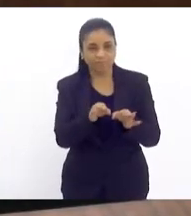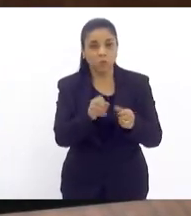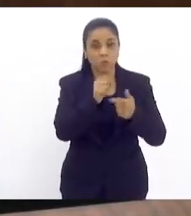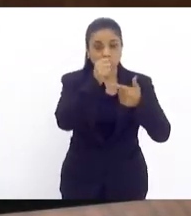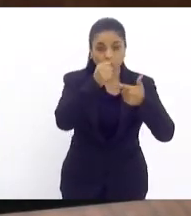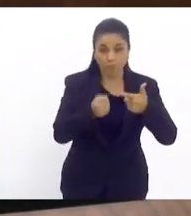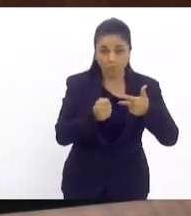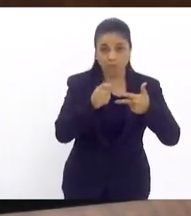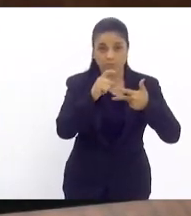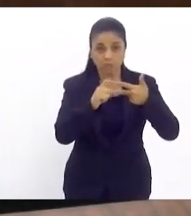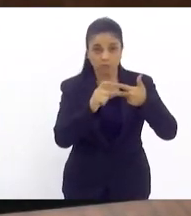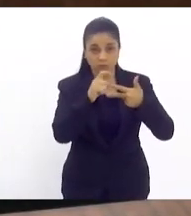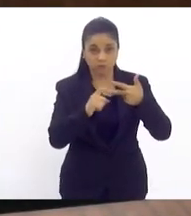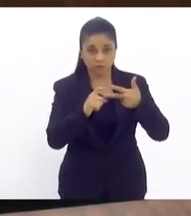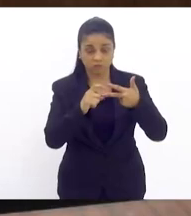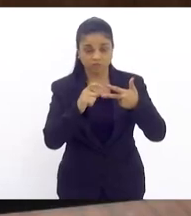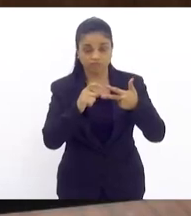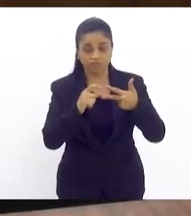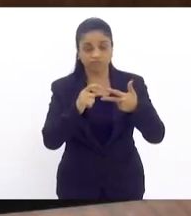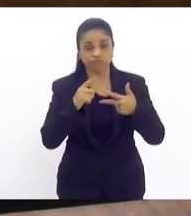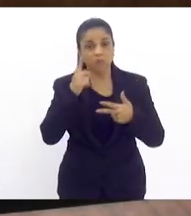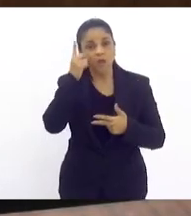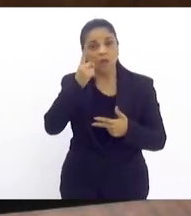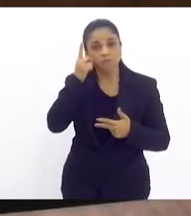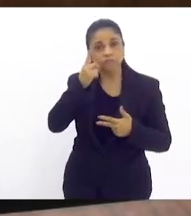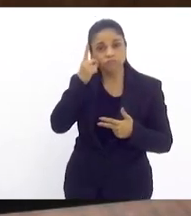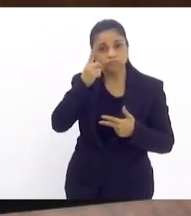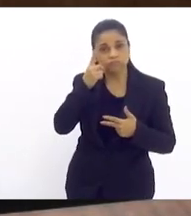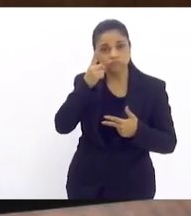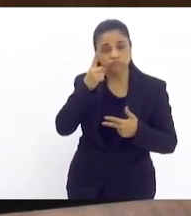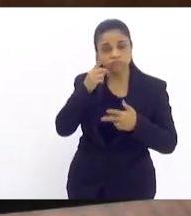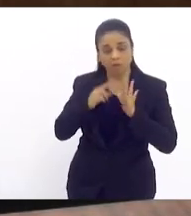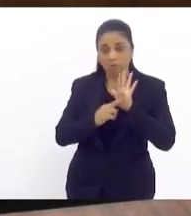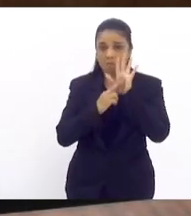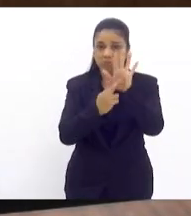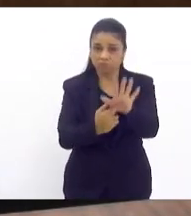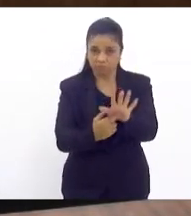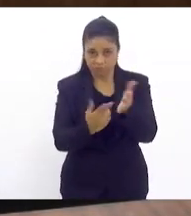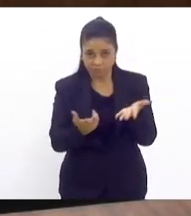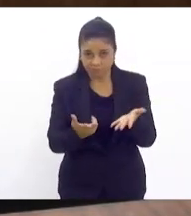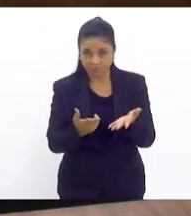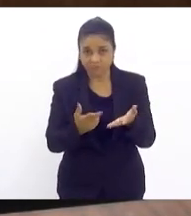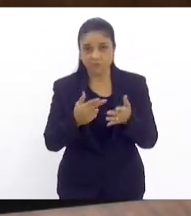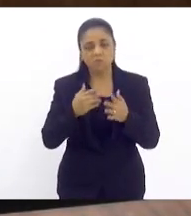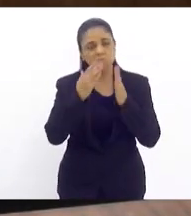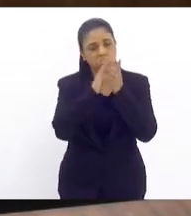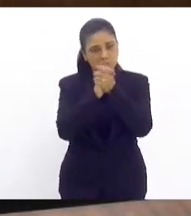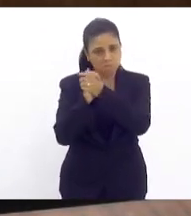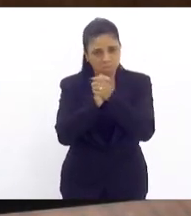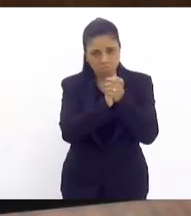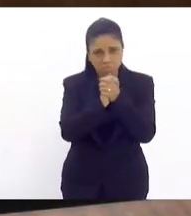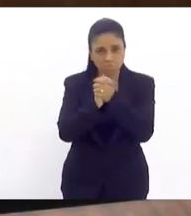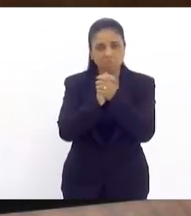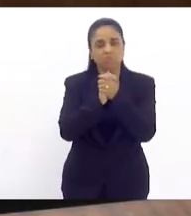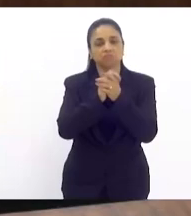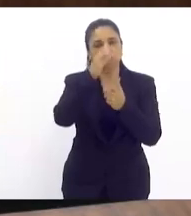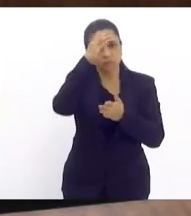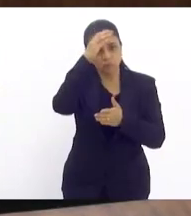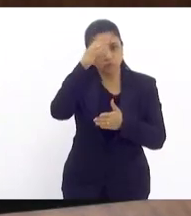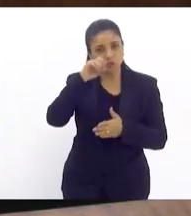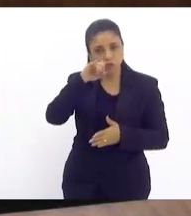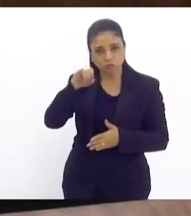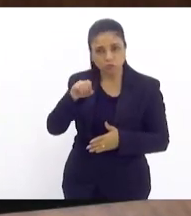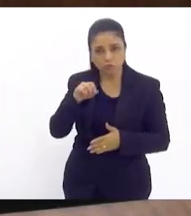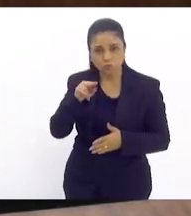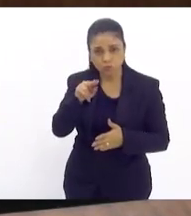através dos nossos mandatos Então parabéns tia Ju eu pela comissão de menos condicionais e